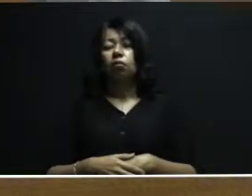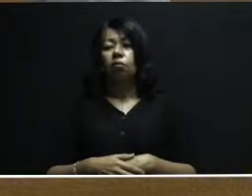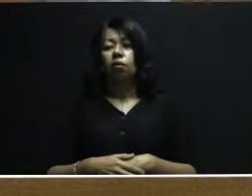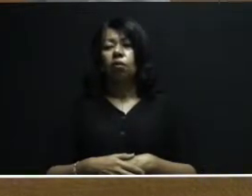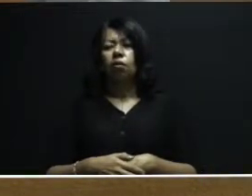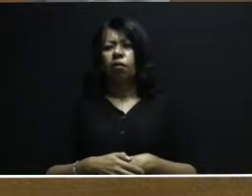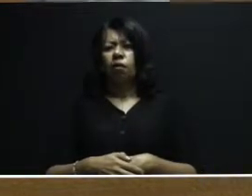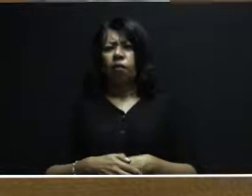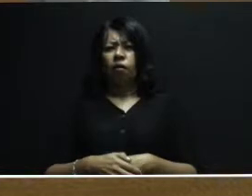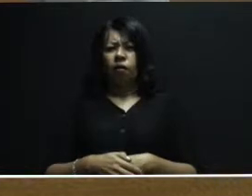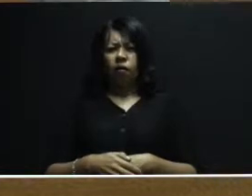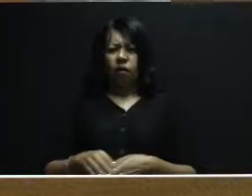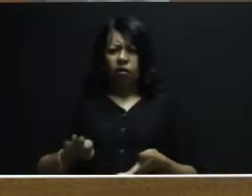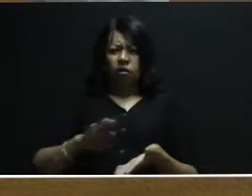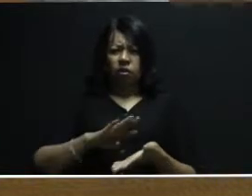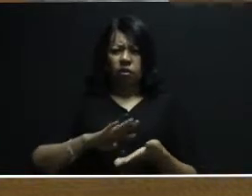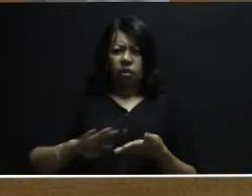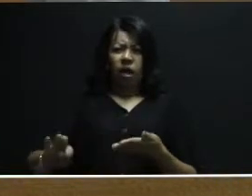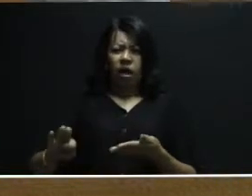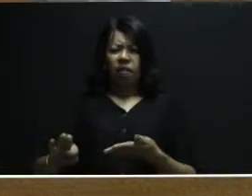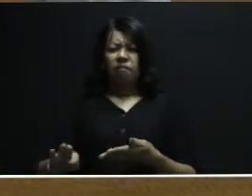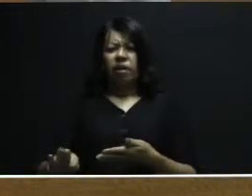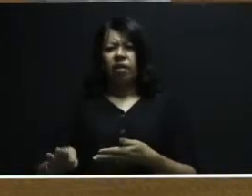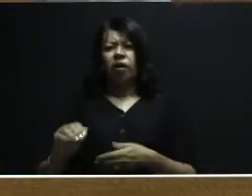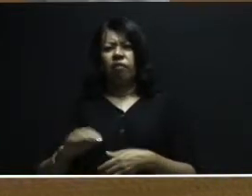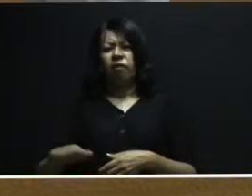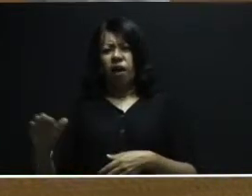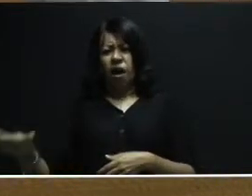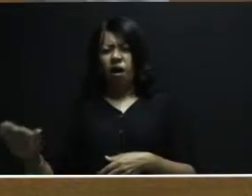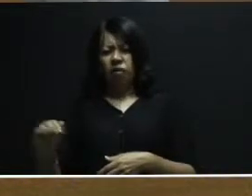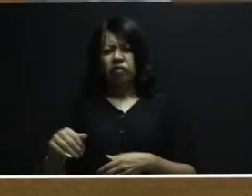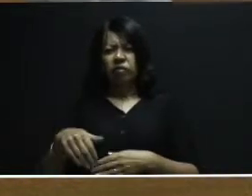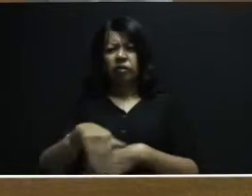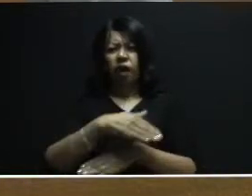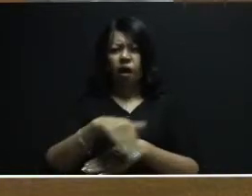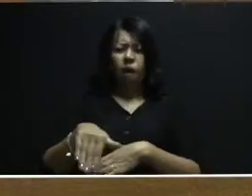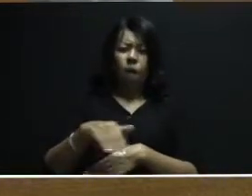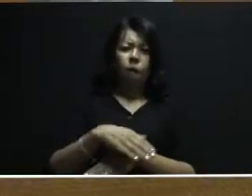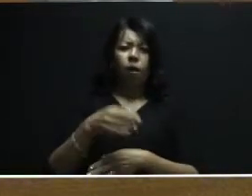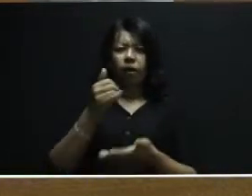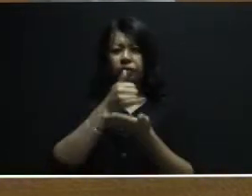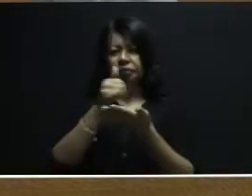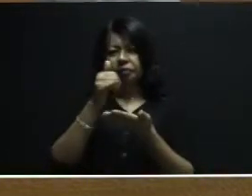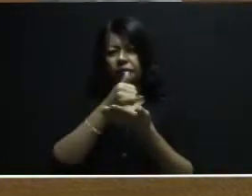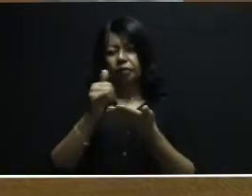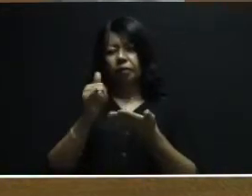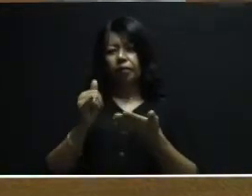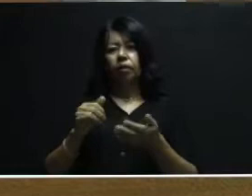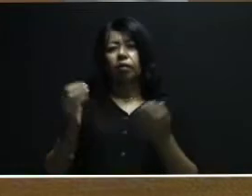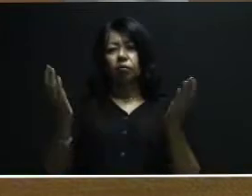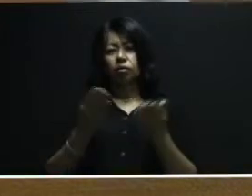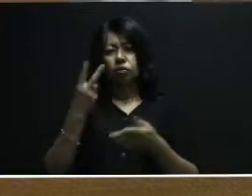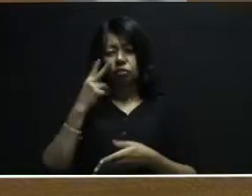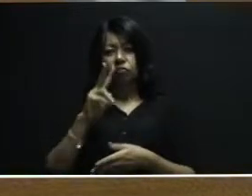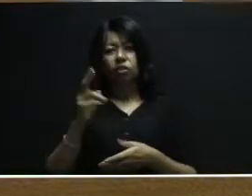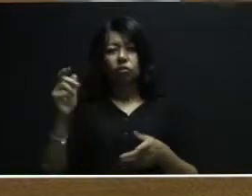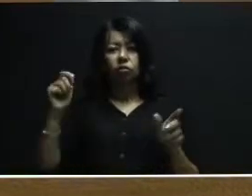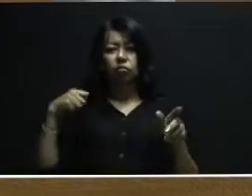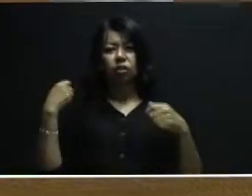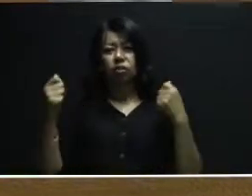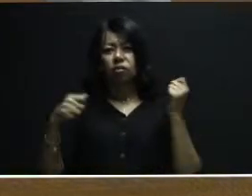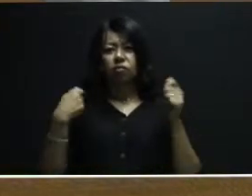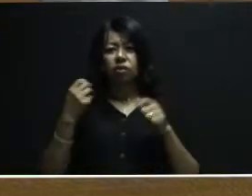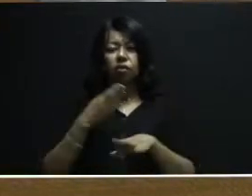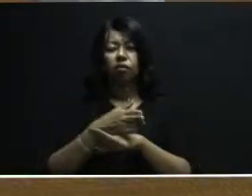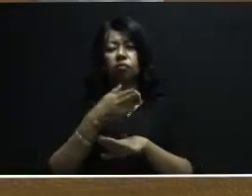os garotos do tóxico, da marginalidade. Hoje eu vejo a educação física dentro de um